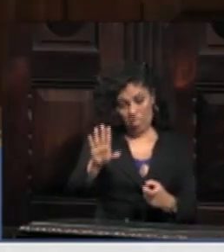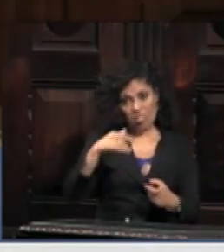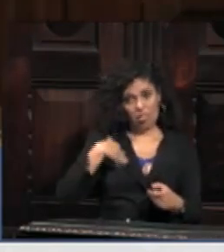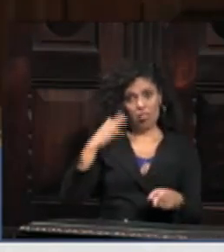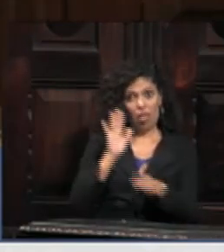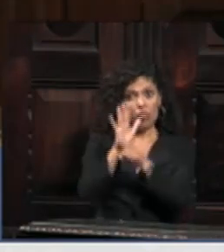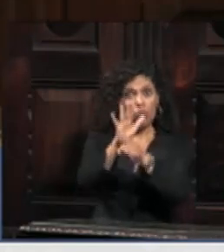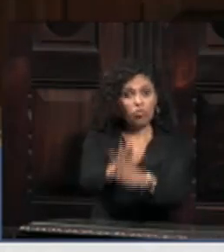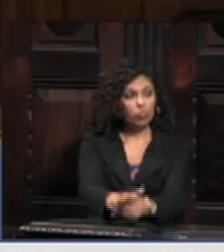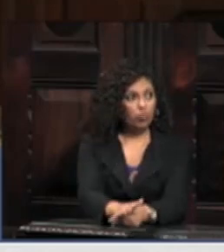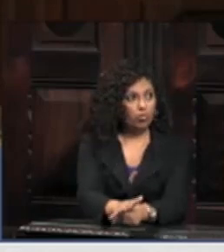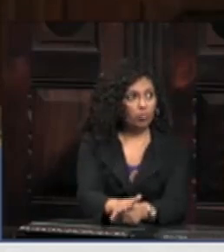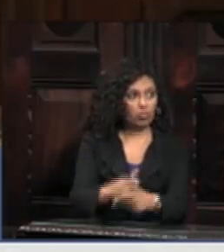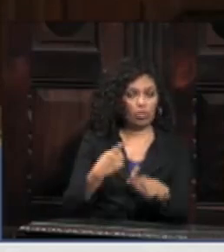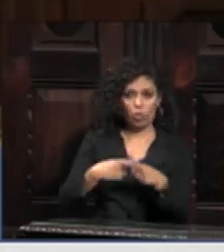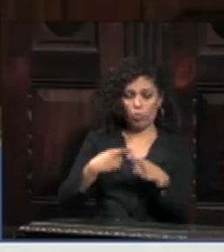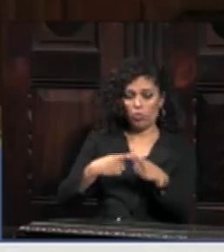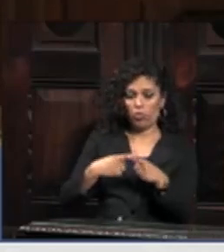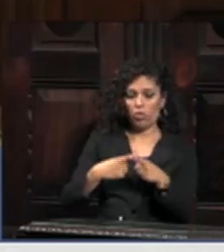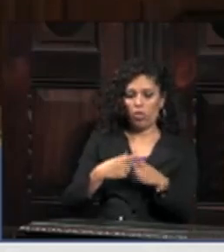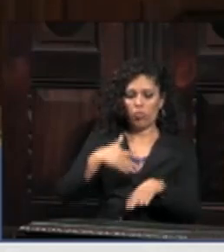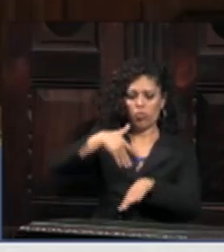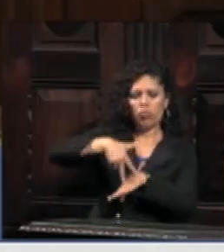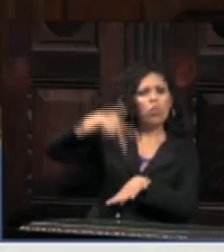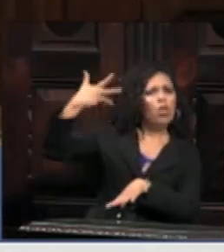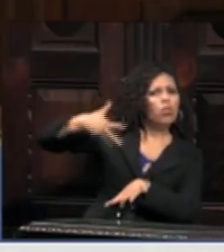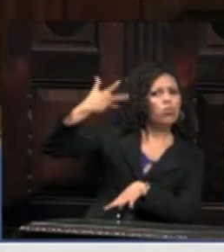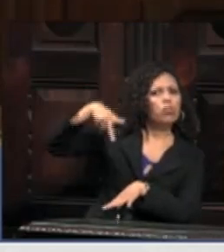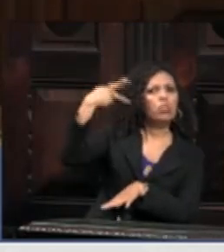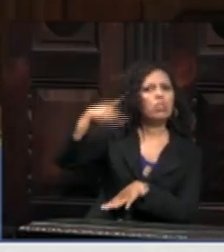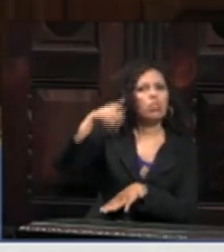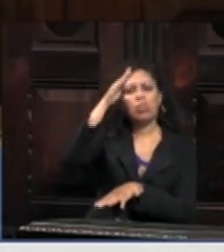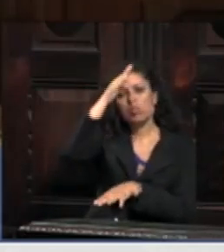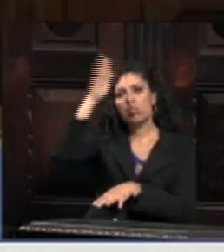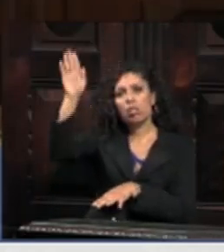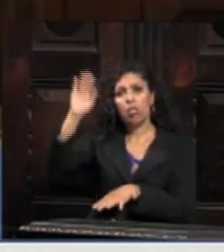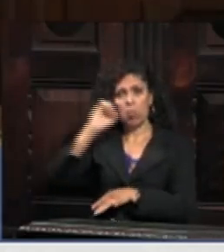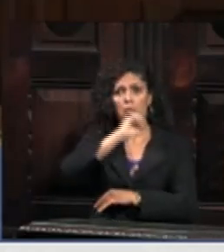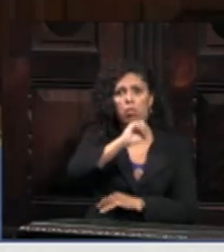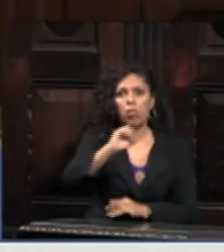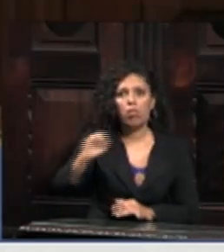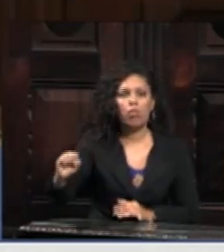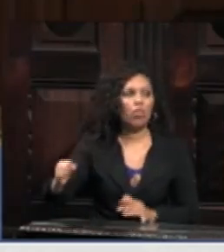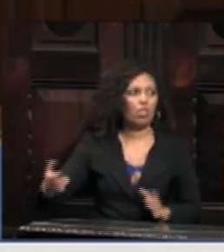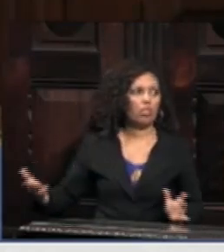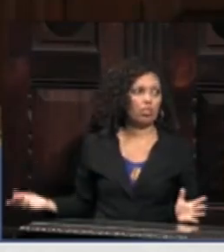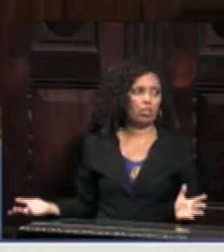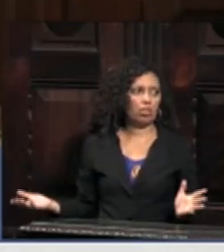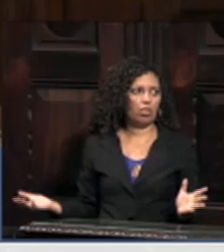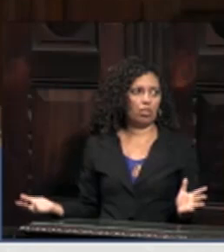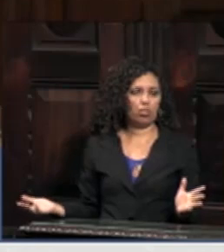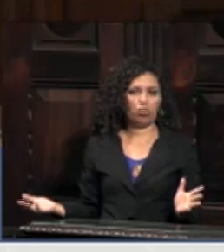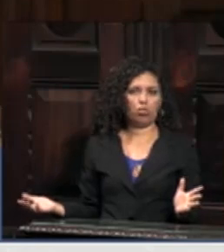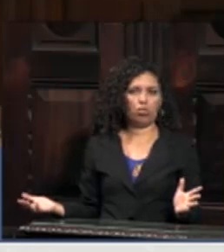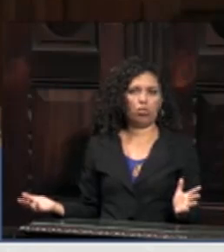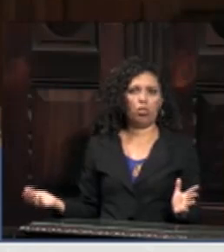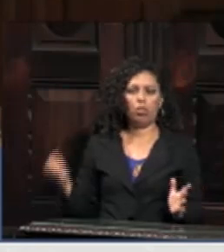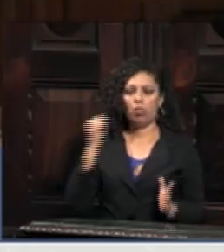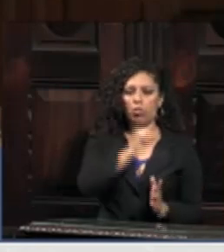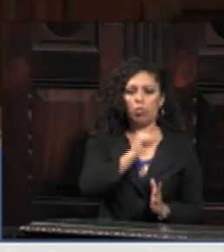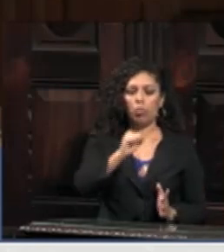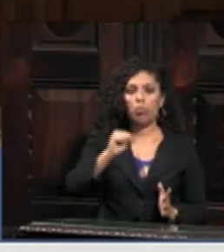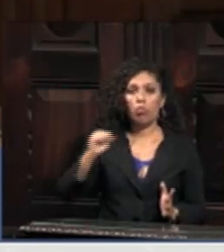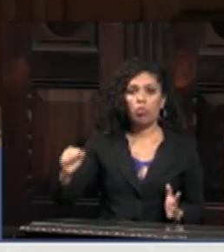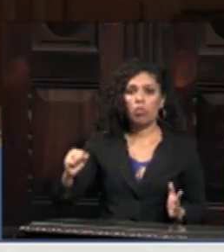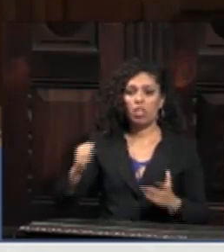seu discurso também mata. O seu discurso mata, inclusive, aqueles que ele diz defender, que